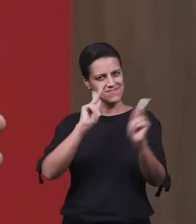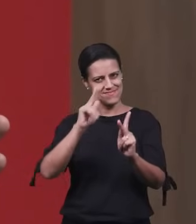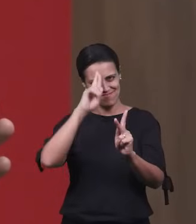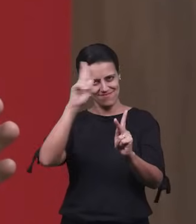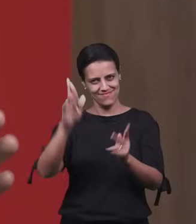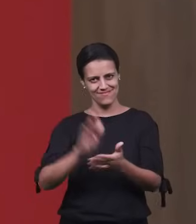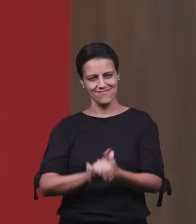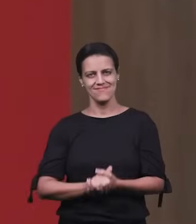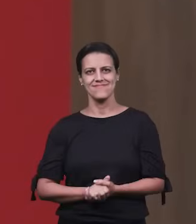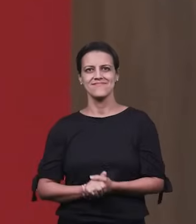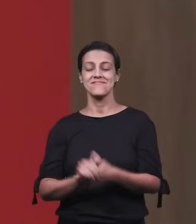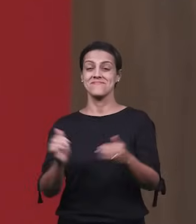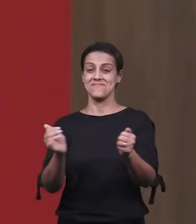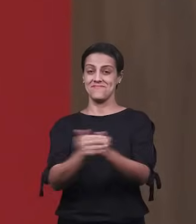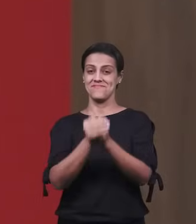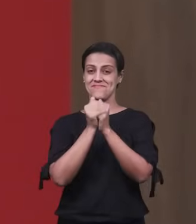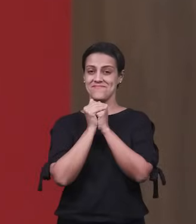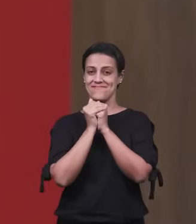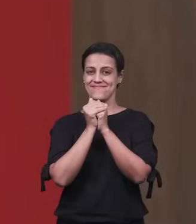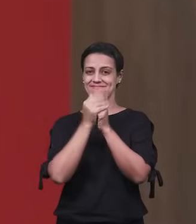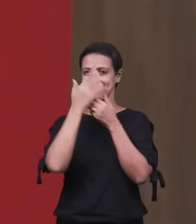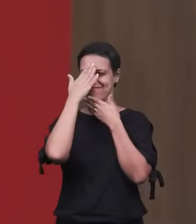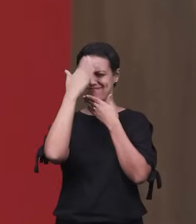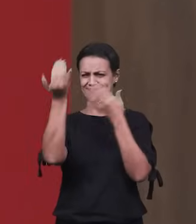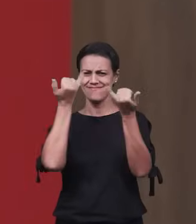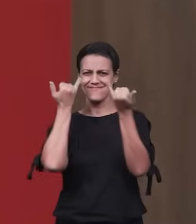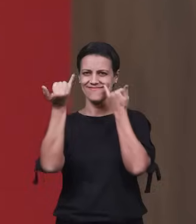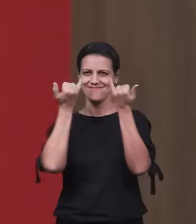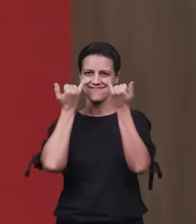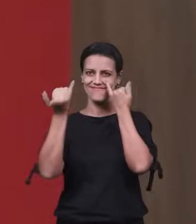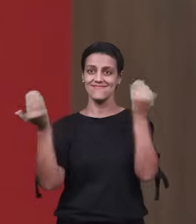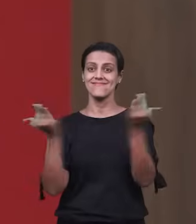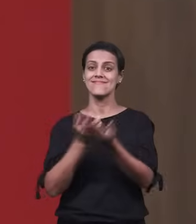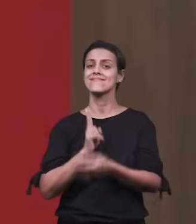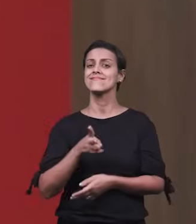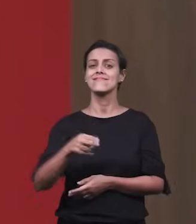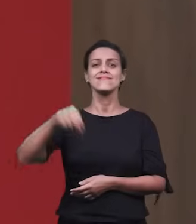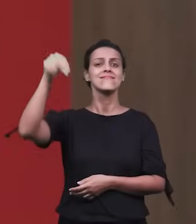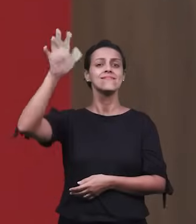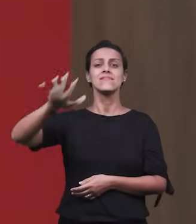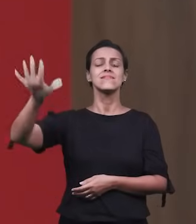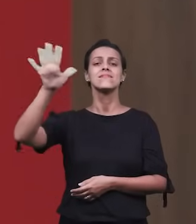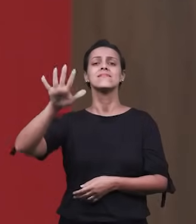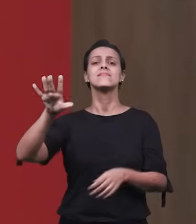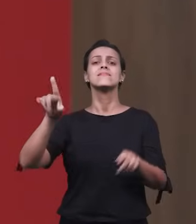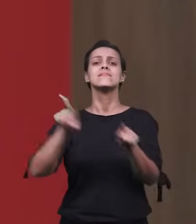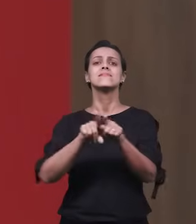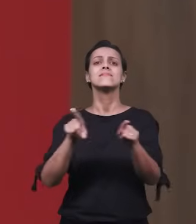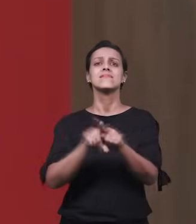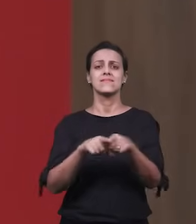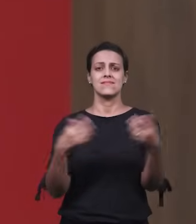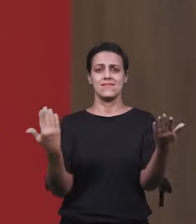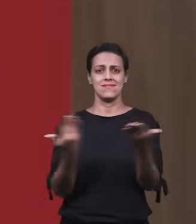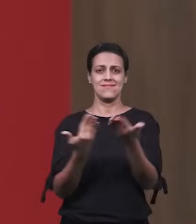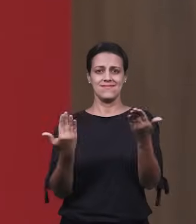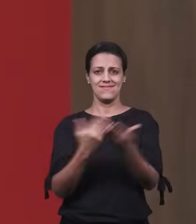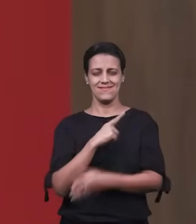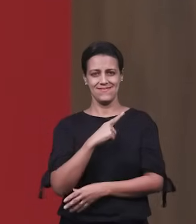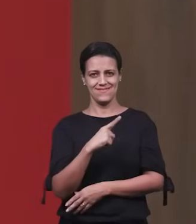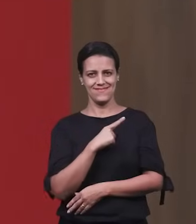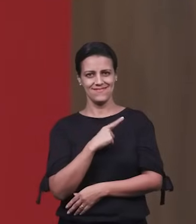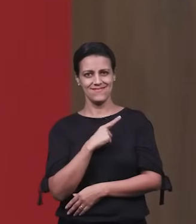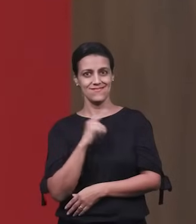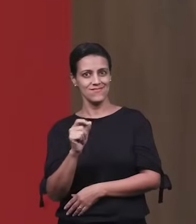pelas informações. Dando continuidade à região Nordeste, nós traremos hoje a participação de um novo correspondente, o